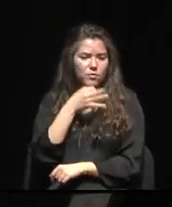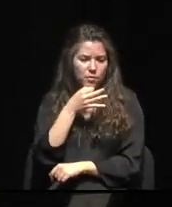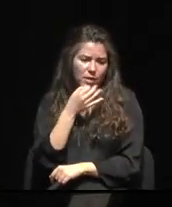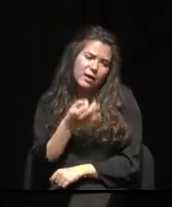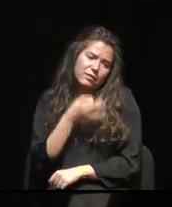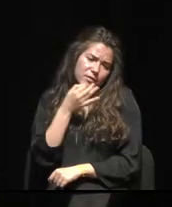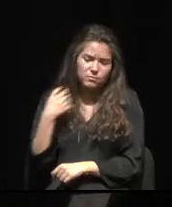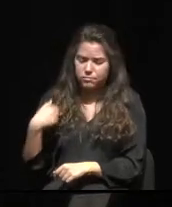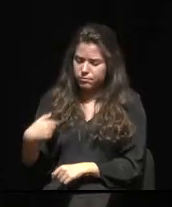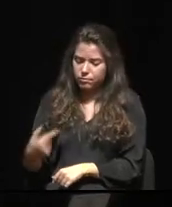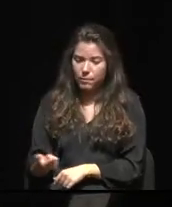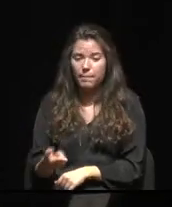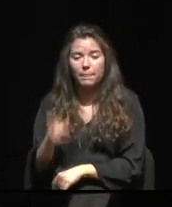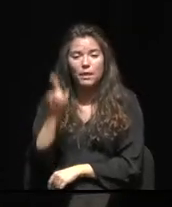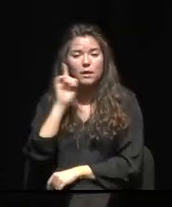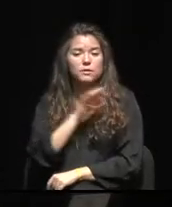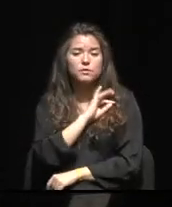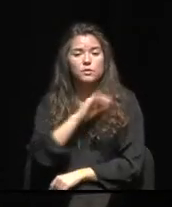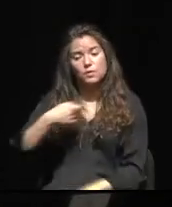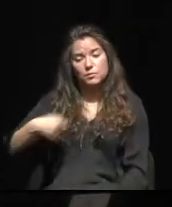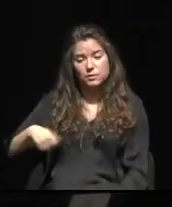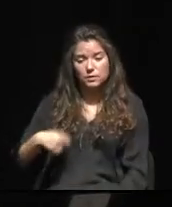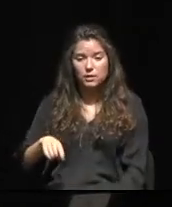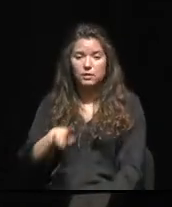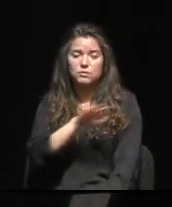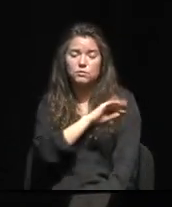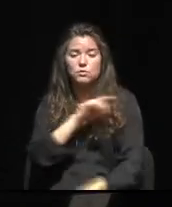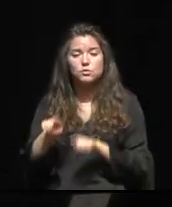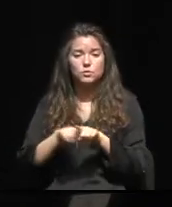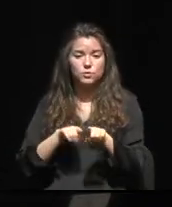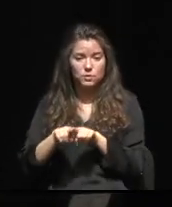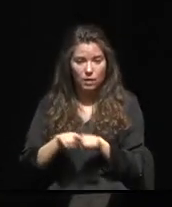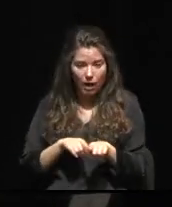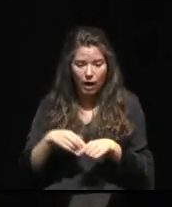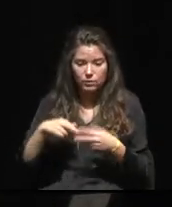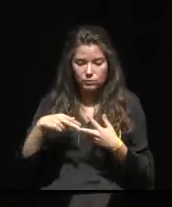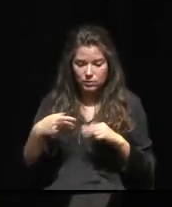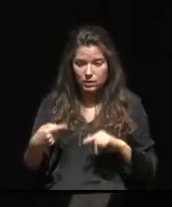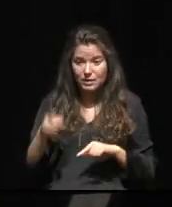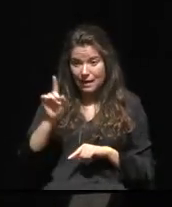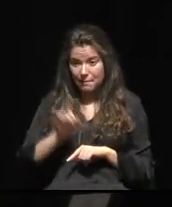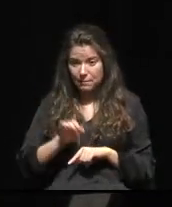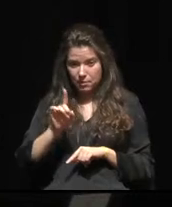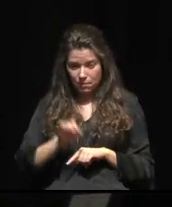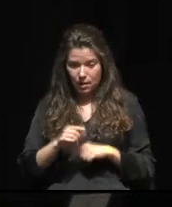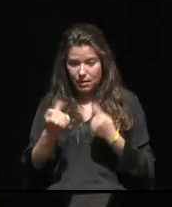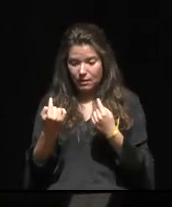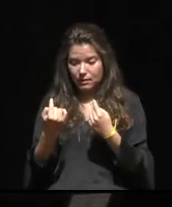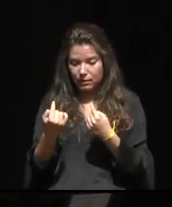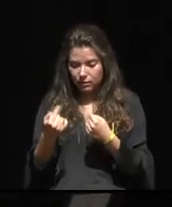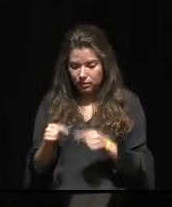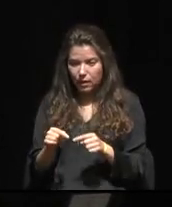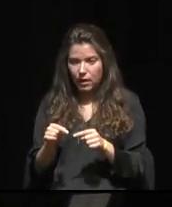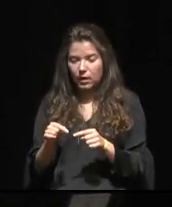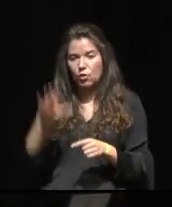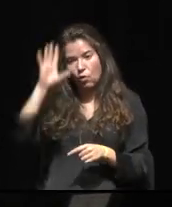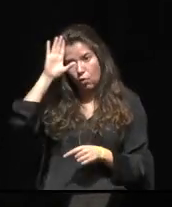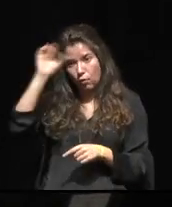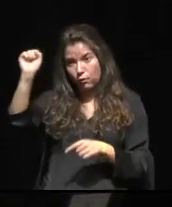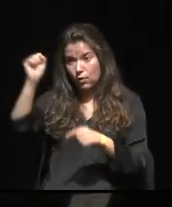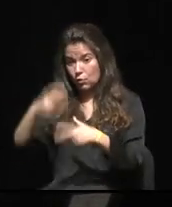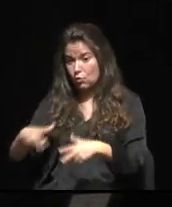senhora Presidente senhores deputados municipais Esta é a primeira sessão desta casa que já conta com o novo governo